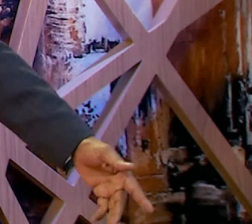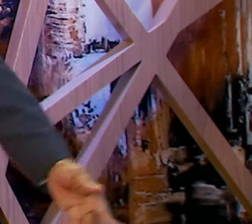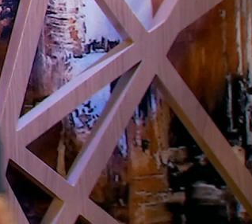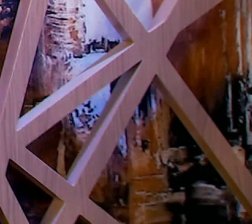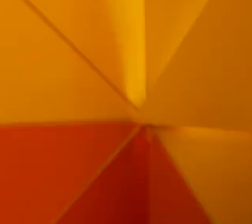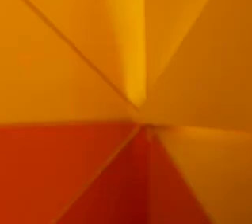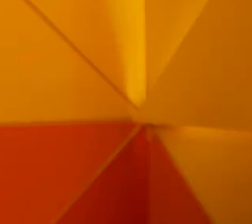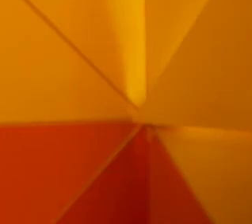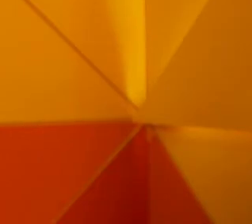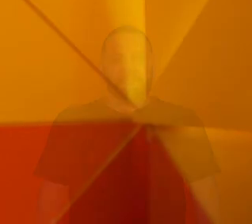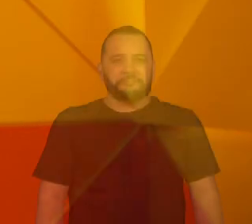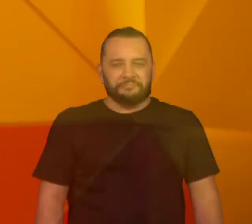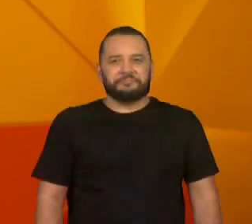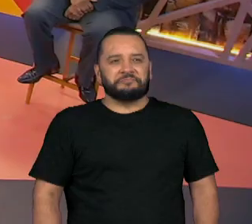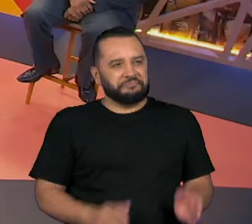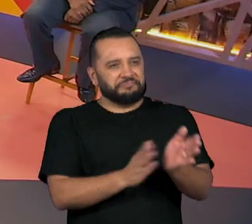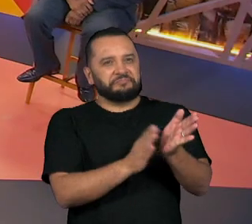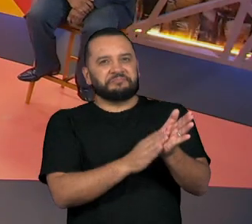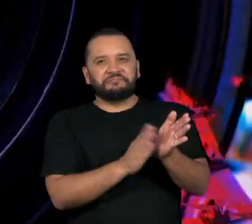Caramba!